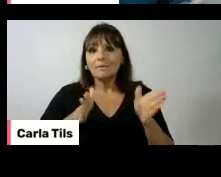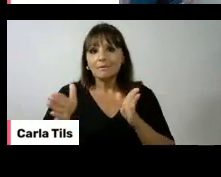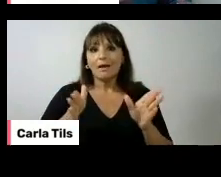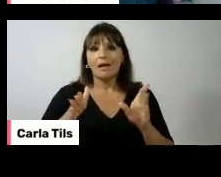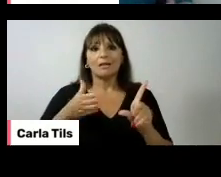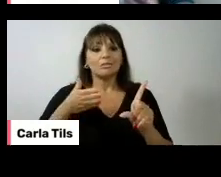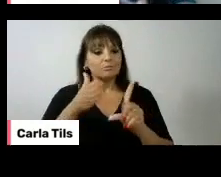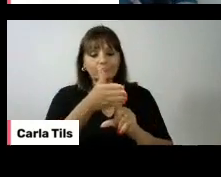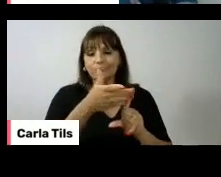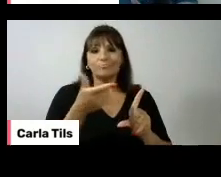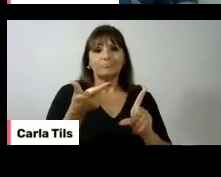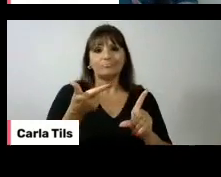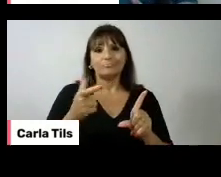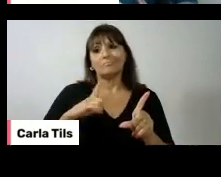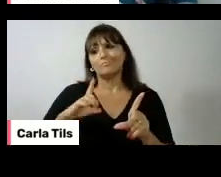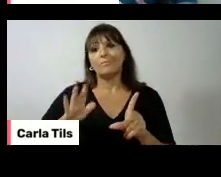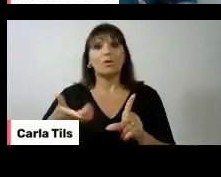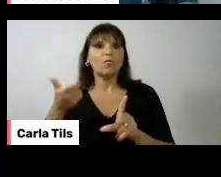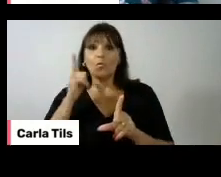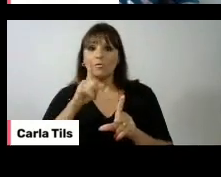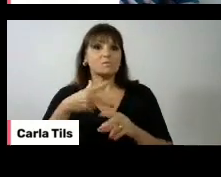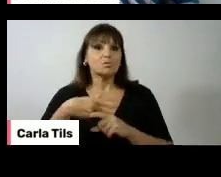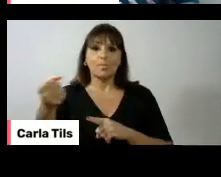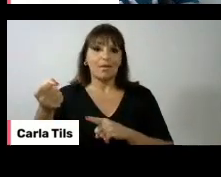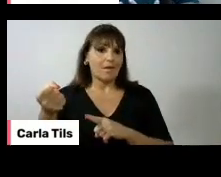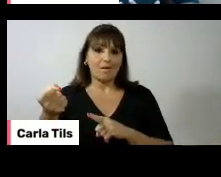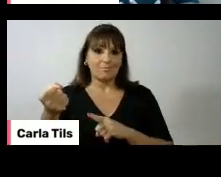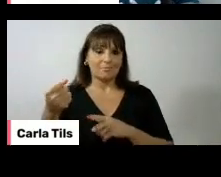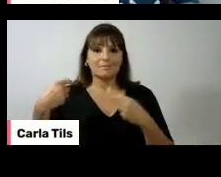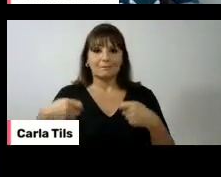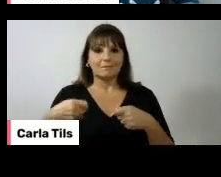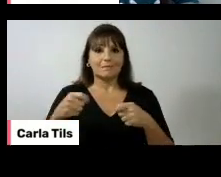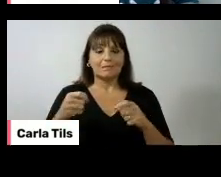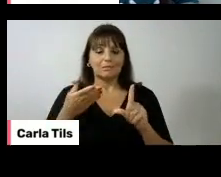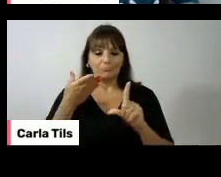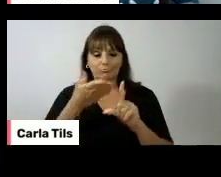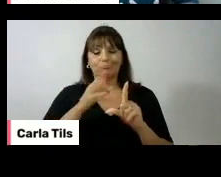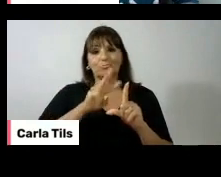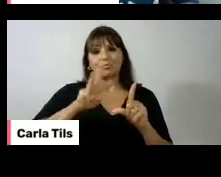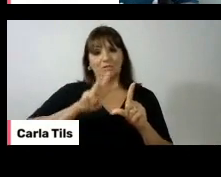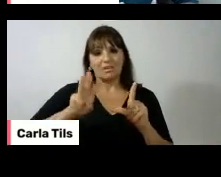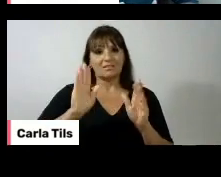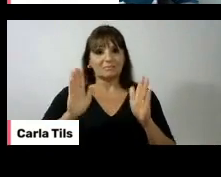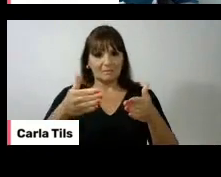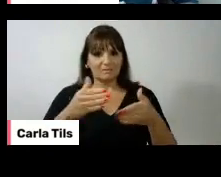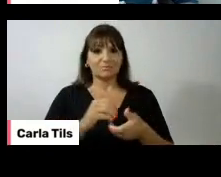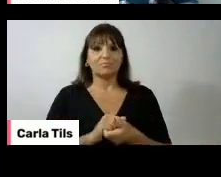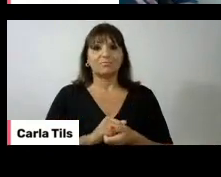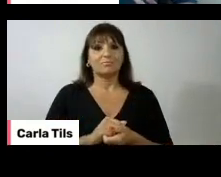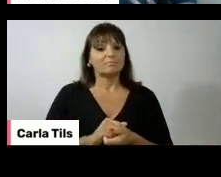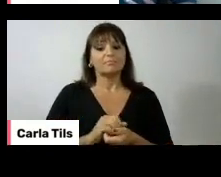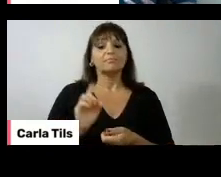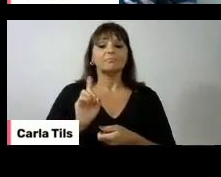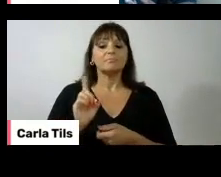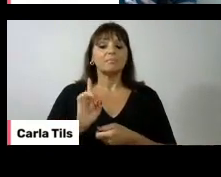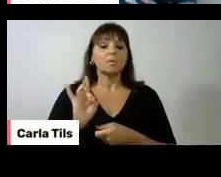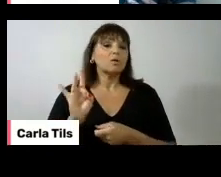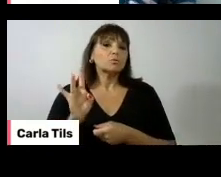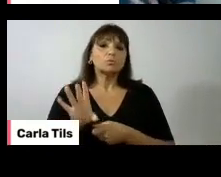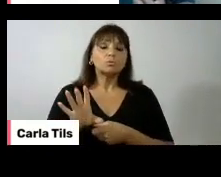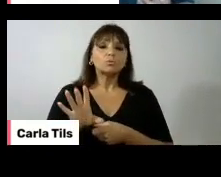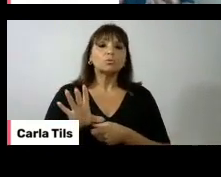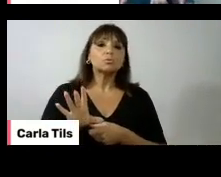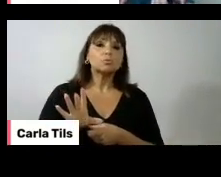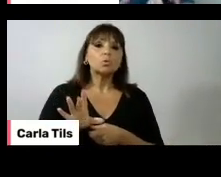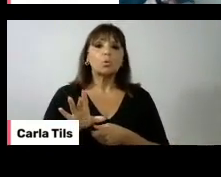conseguir superar aquela necessidade naquele site específico. Você vê que não é simplesmente produto,